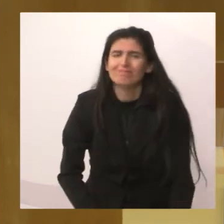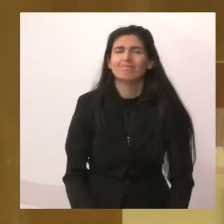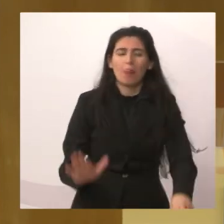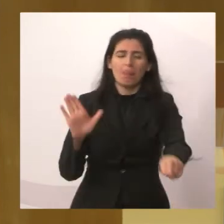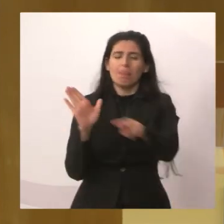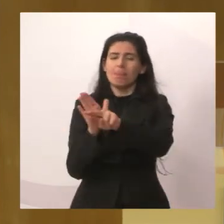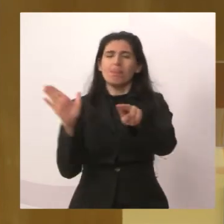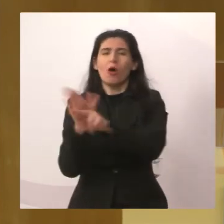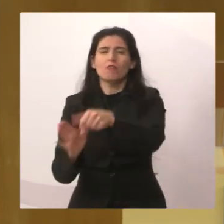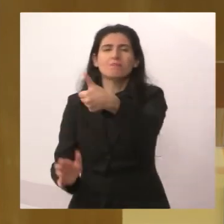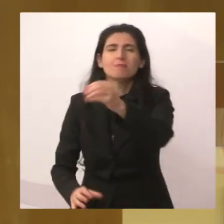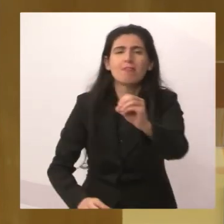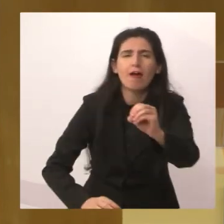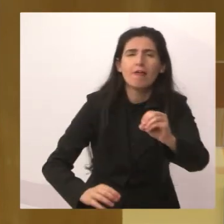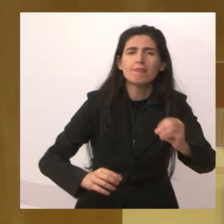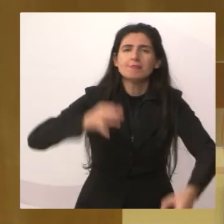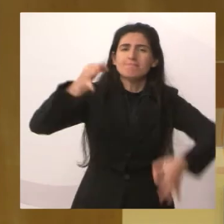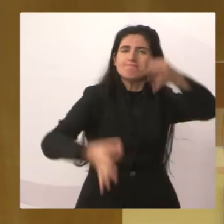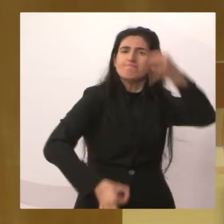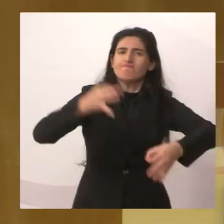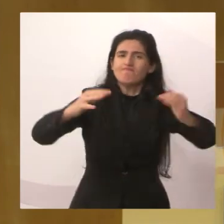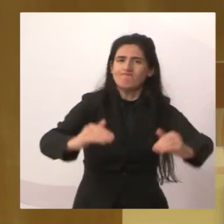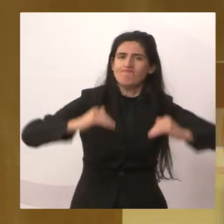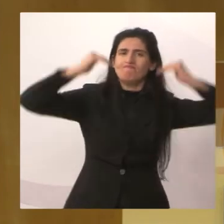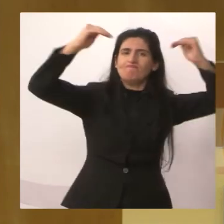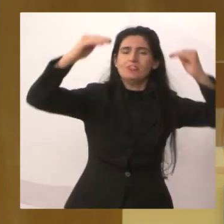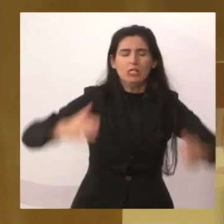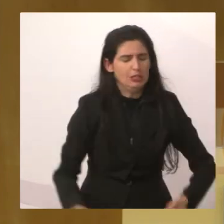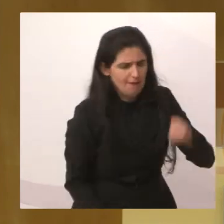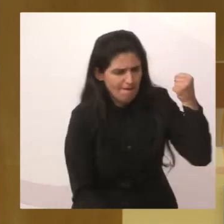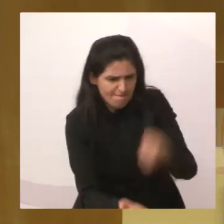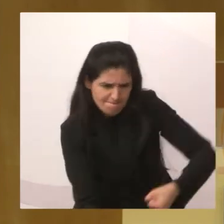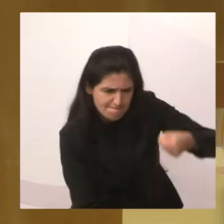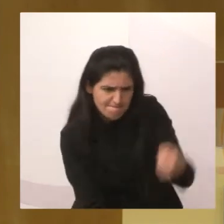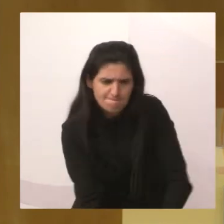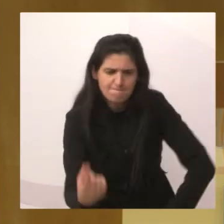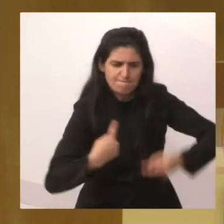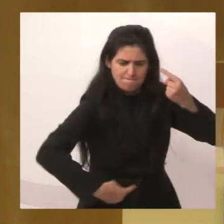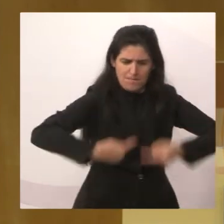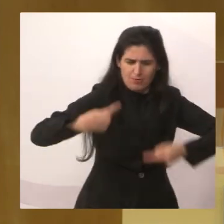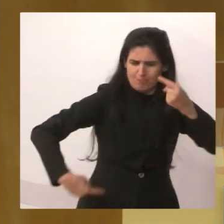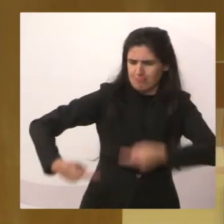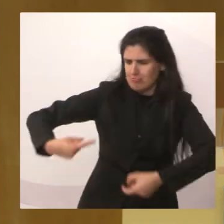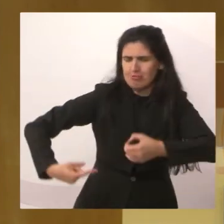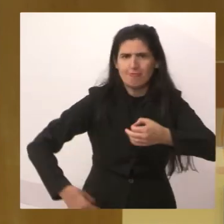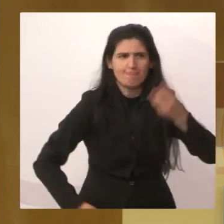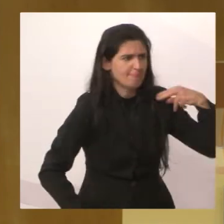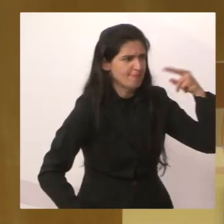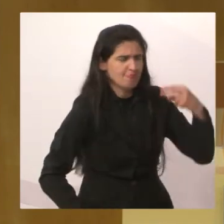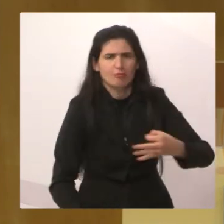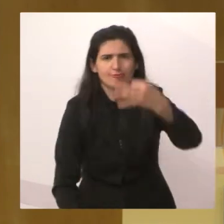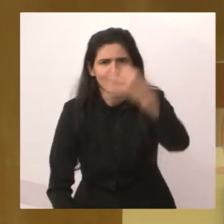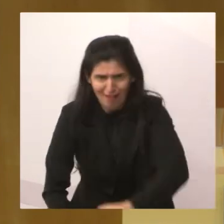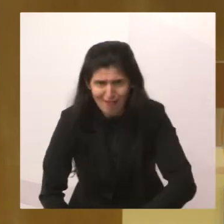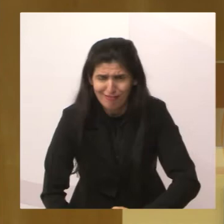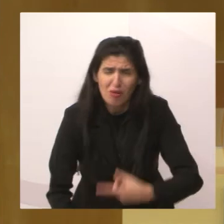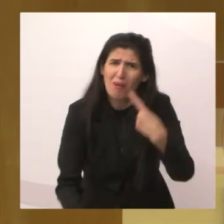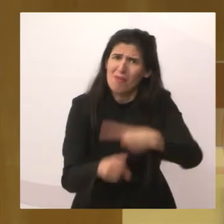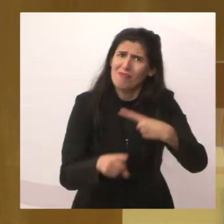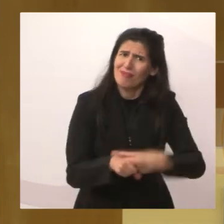10 para os promotores de justiça que estão mesmo cobrando os políticos. Por quê? Nós somos